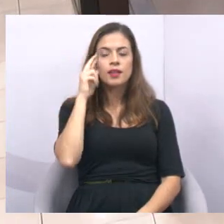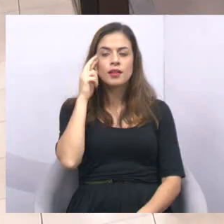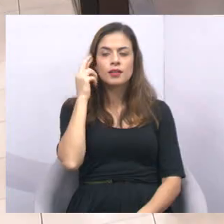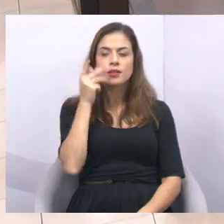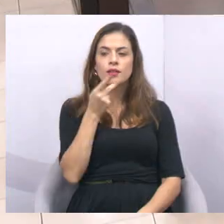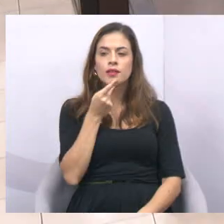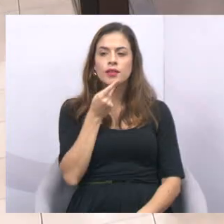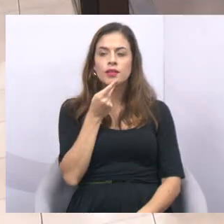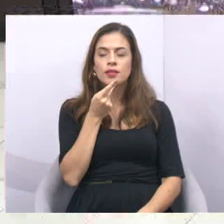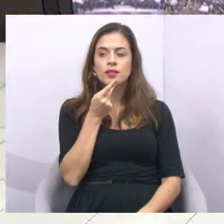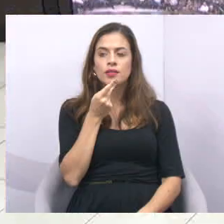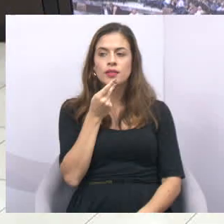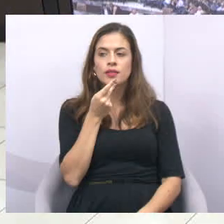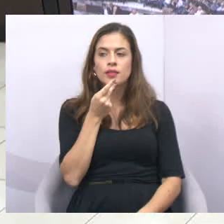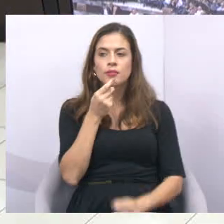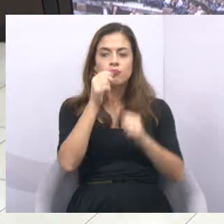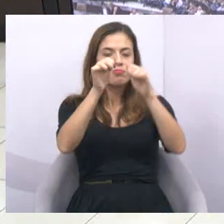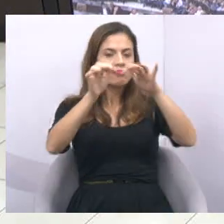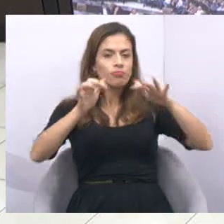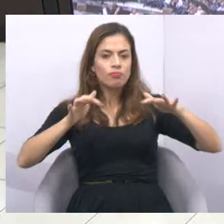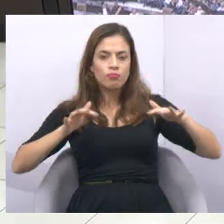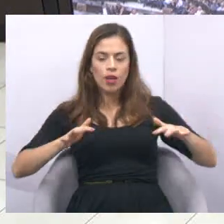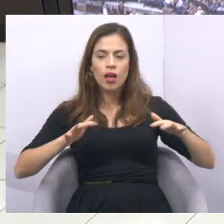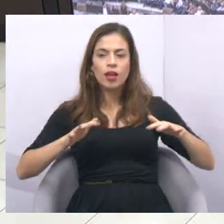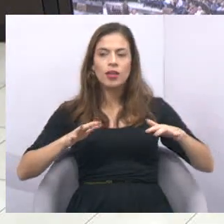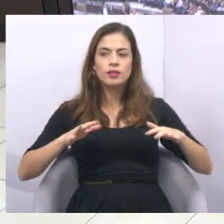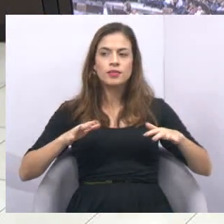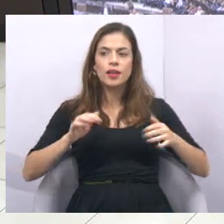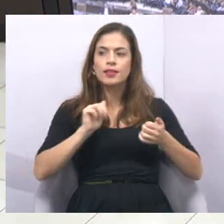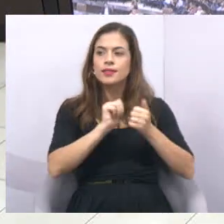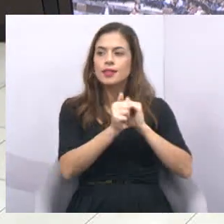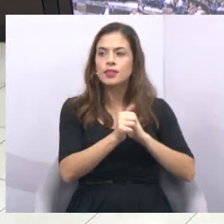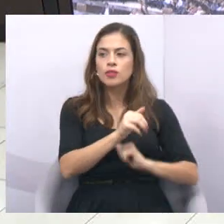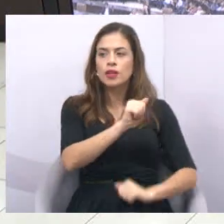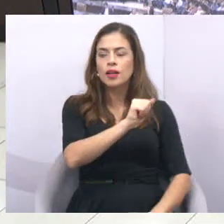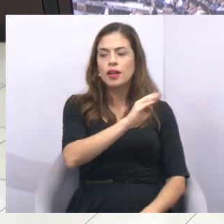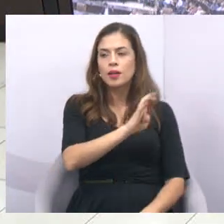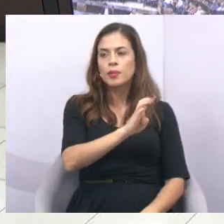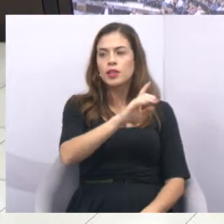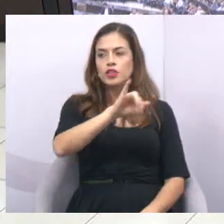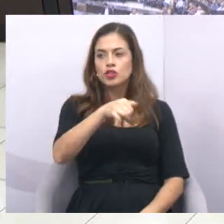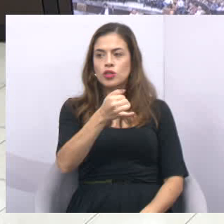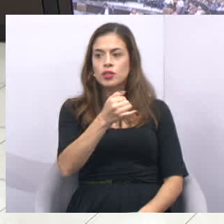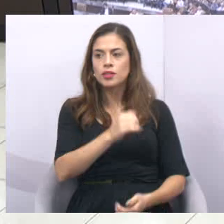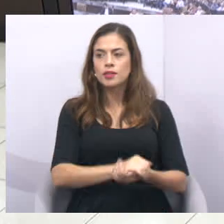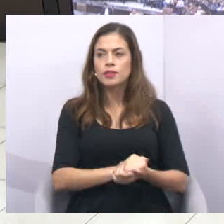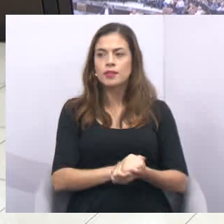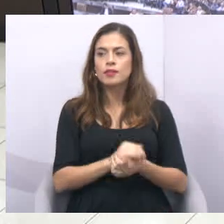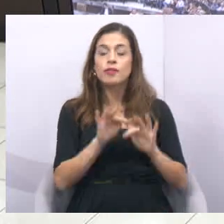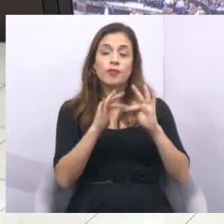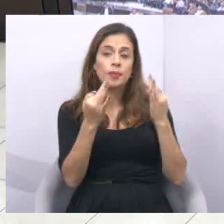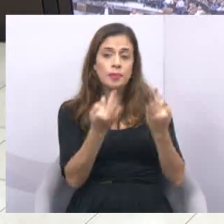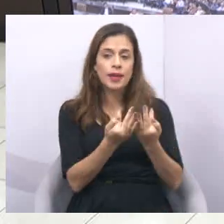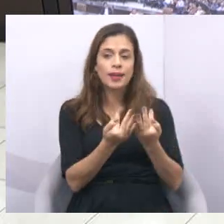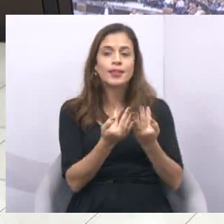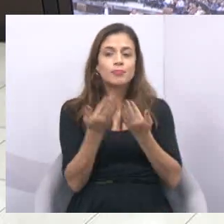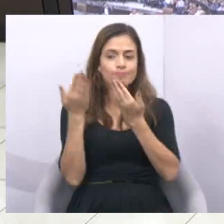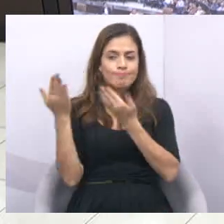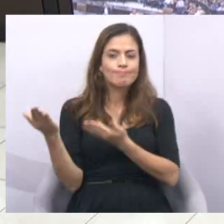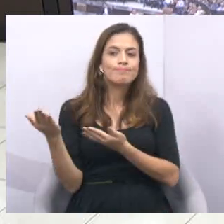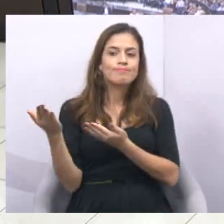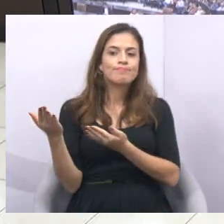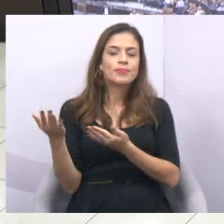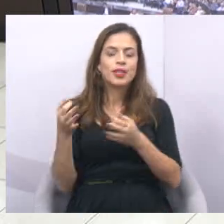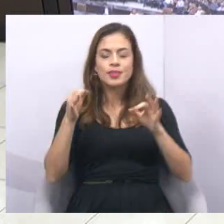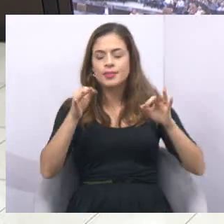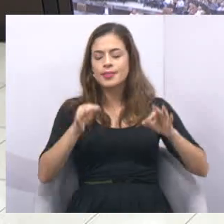Hernani, membros da plateia, atletas do ABJ, familiares do Edivar. Com certeza, para a gente, hoje é